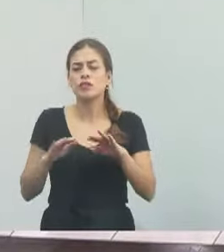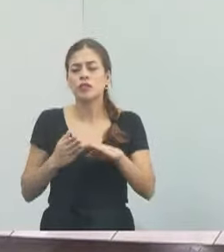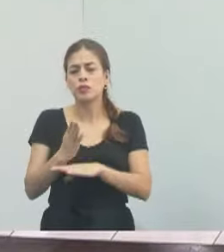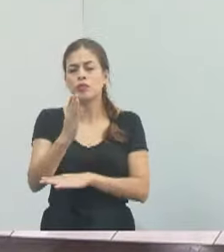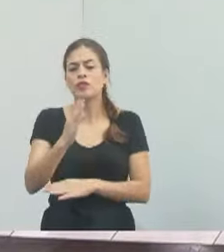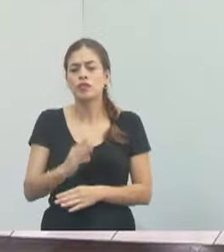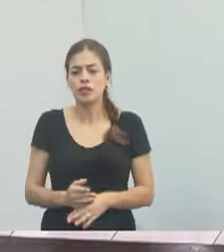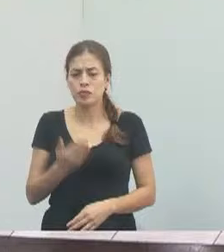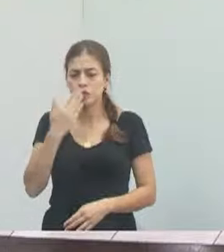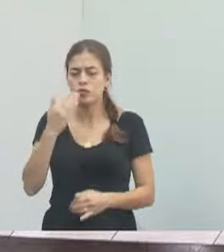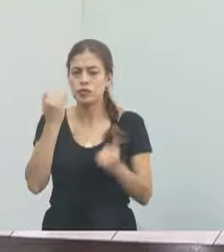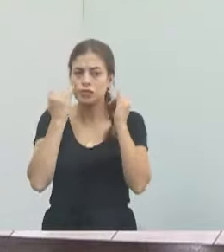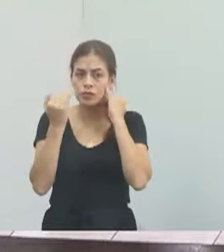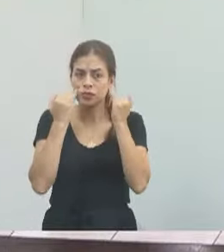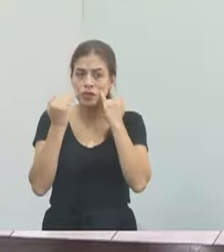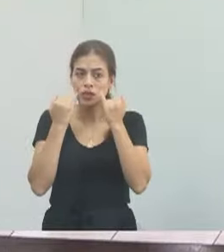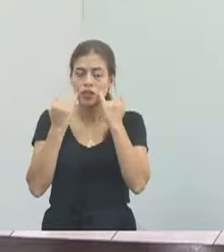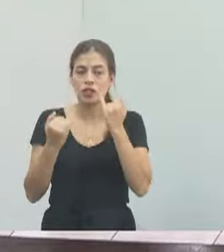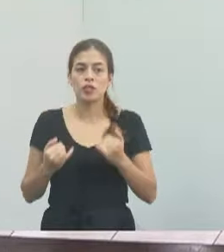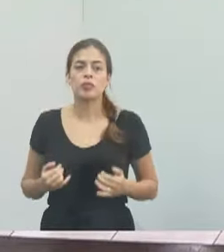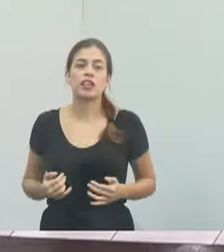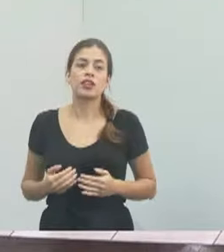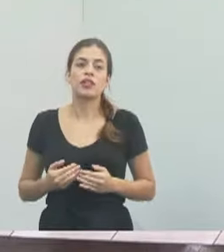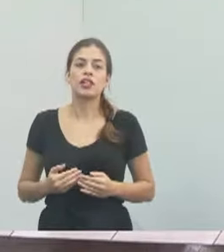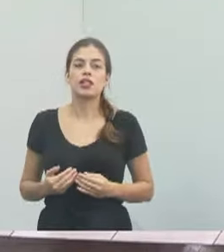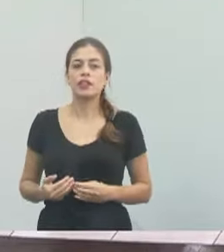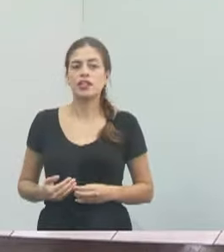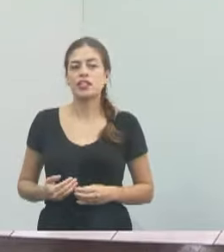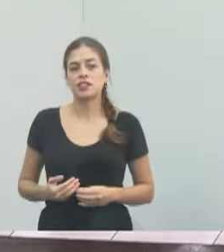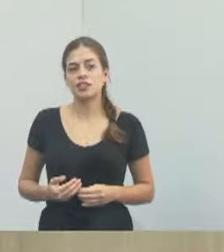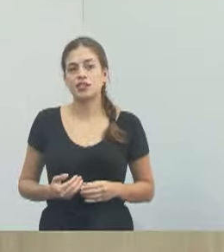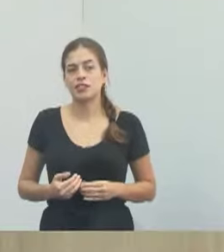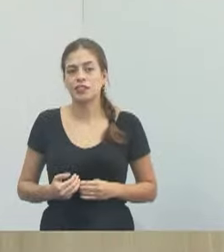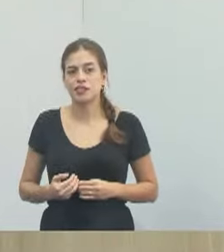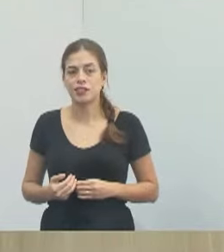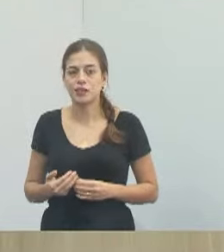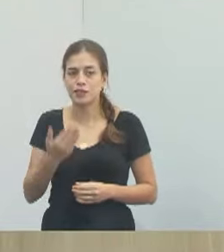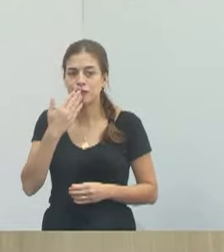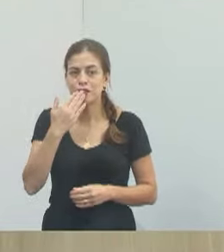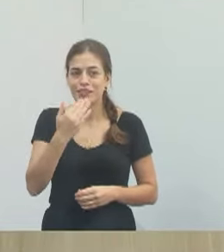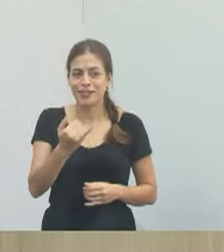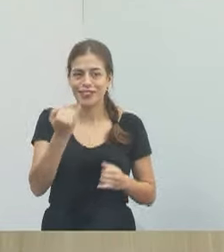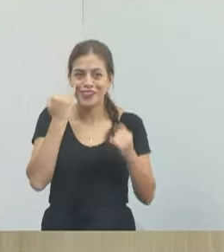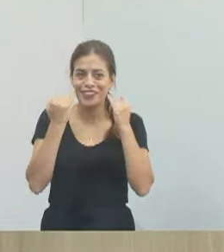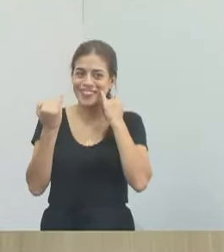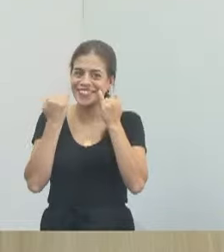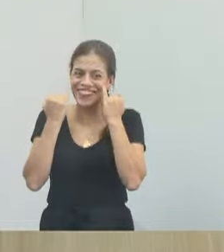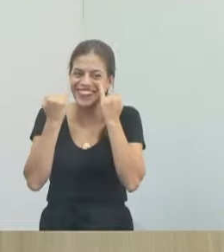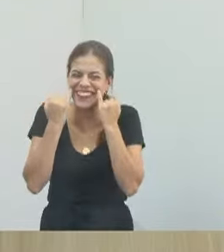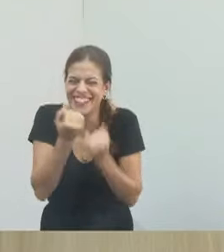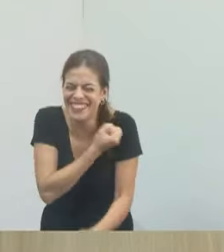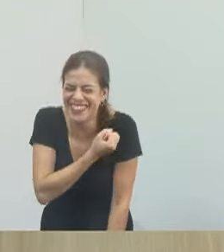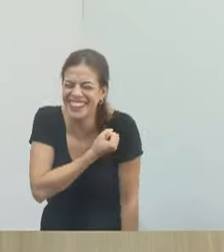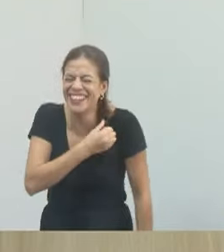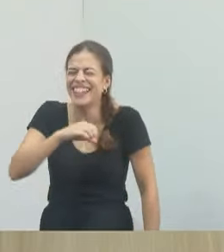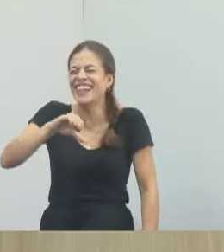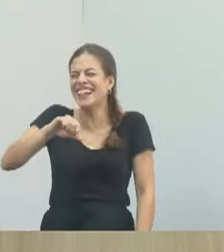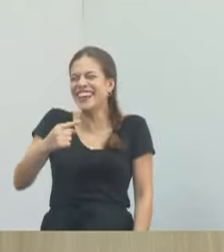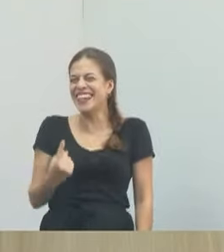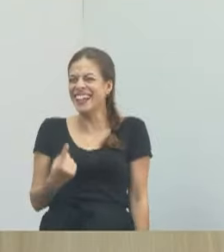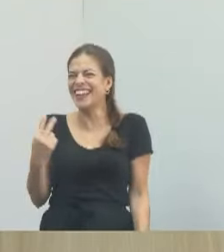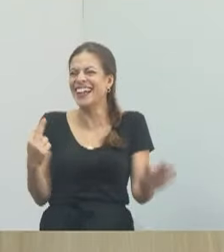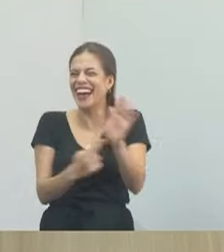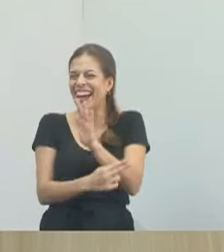aprovado próximo pedido de informações pedido de informações número 91 autoria Vereador luí